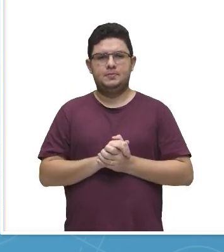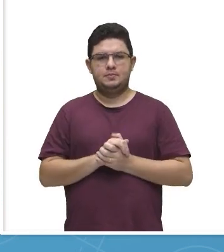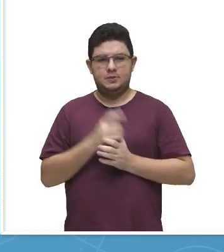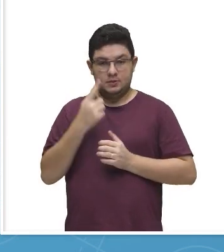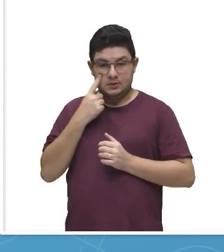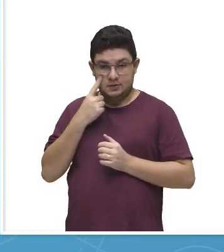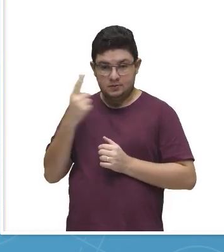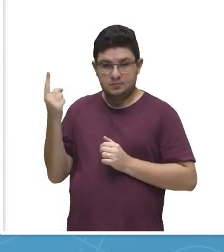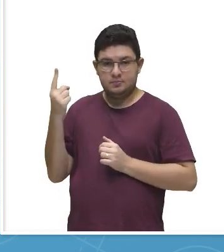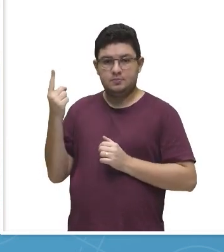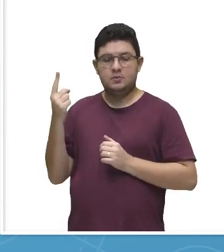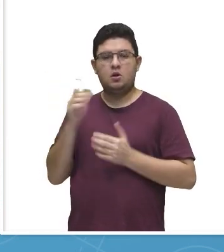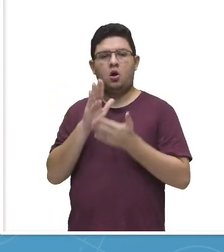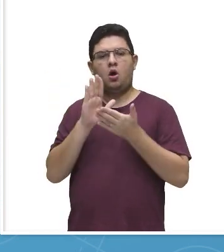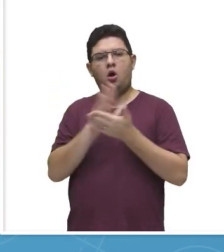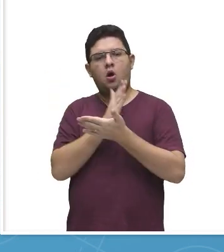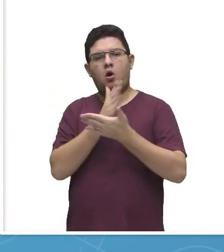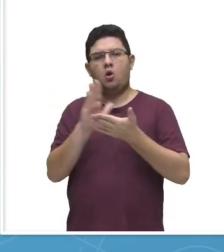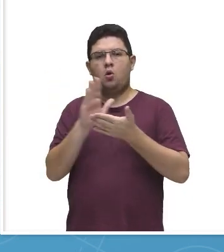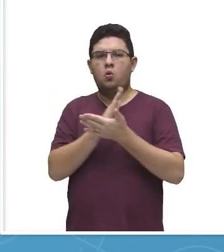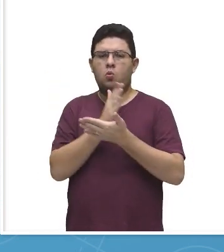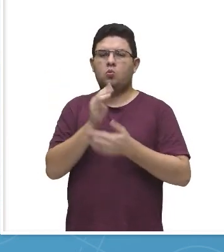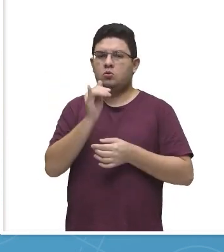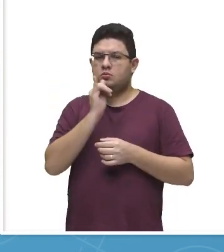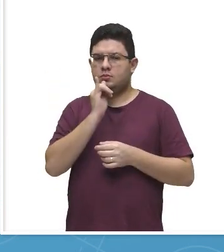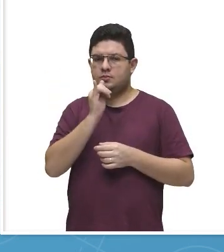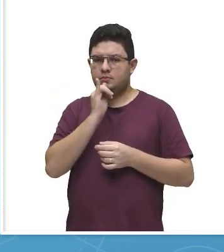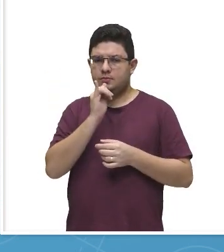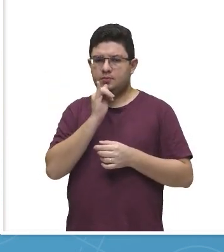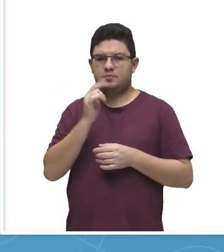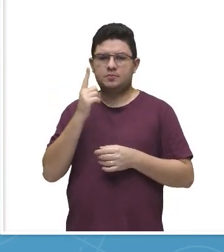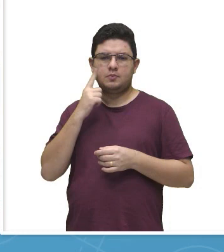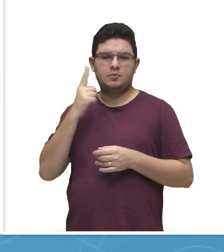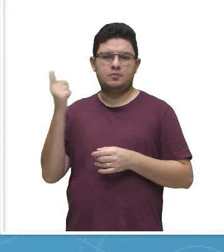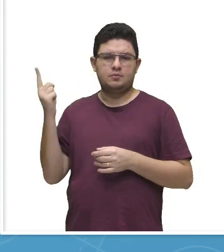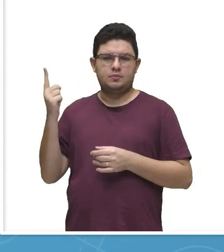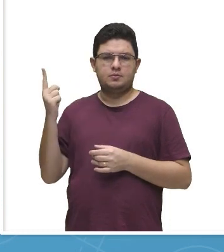algumas expressões, alguns exemplos que nós vamos